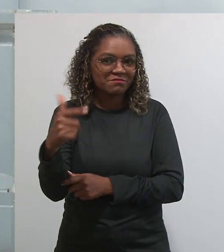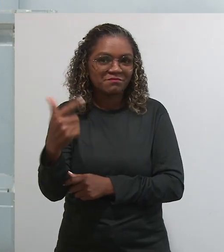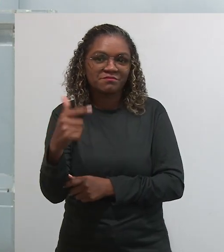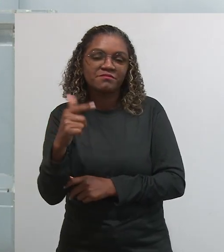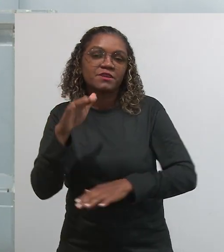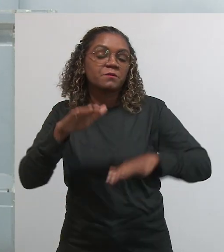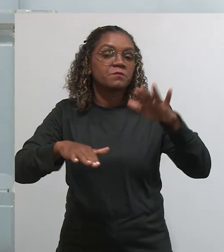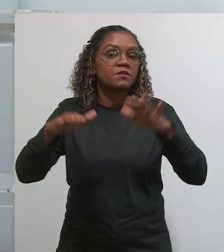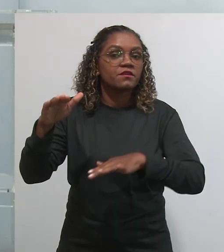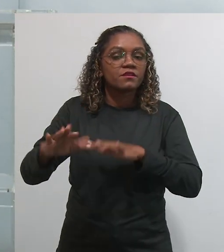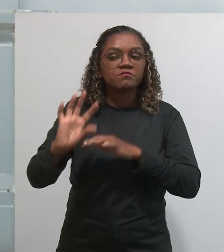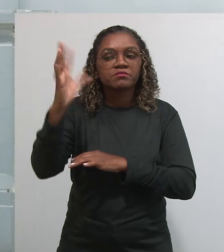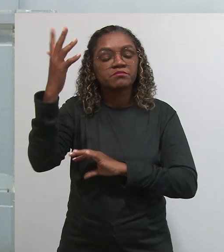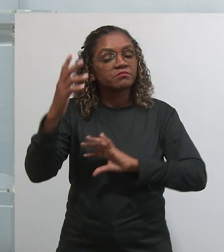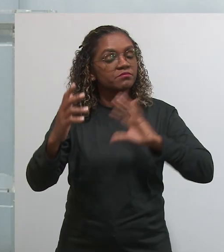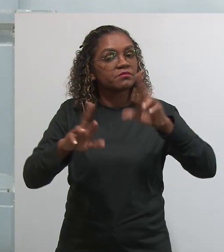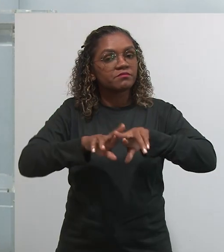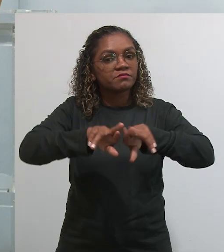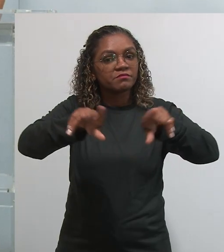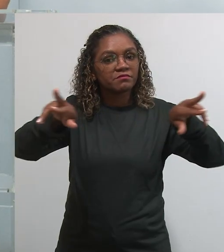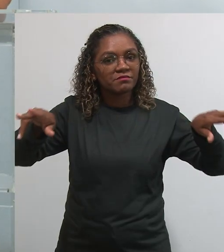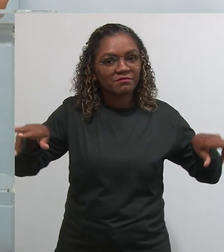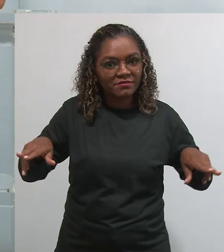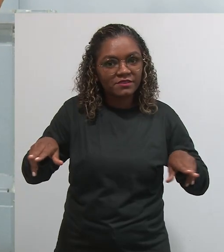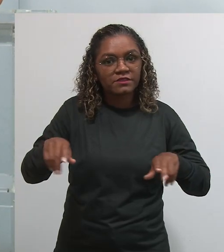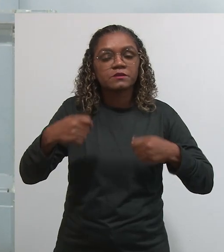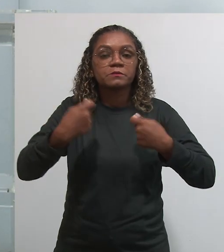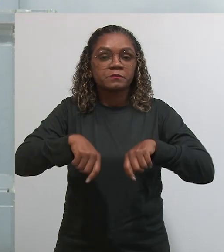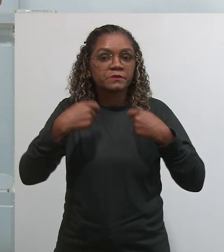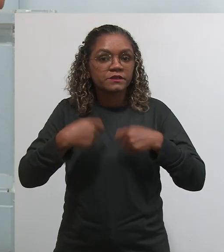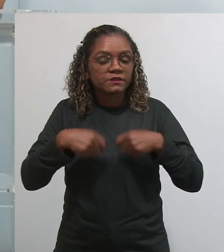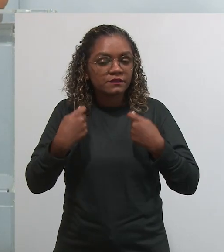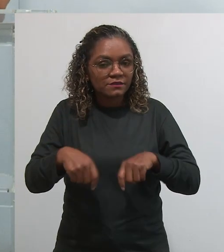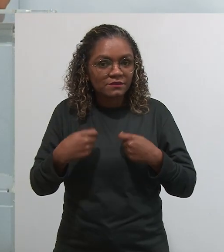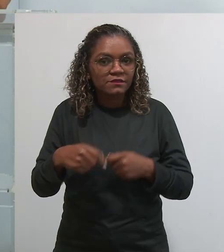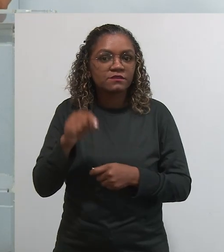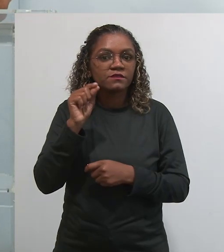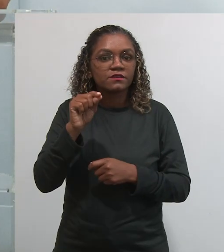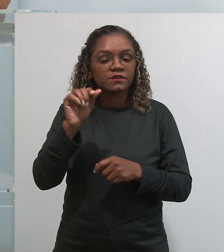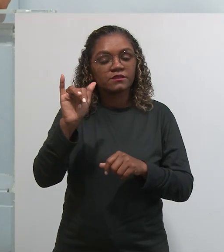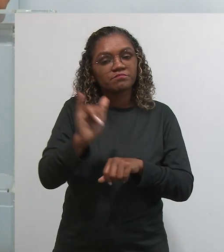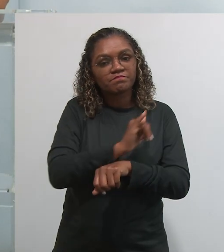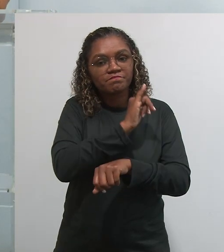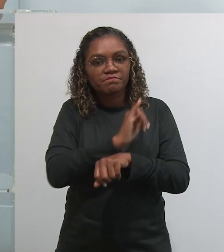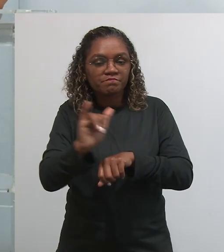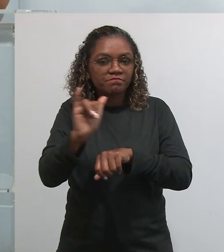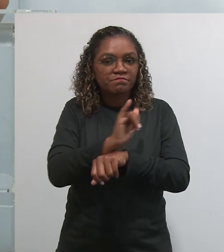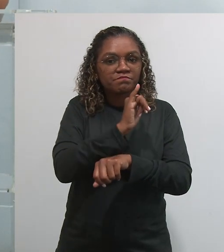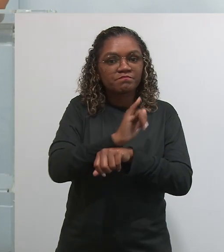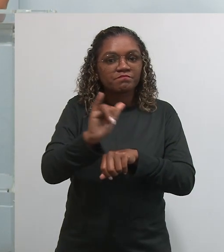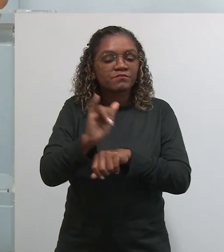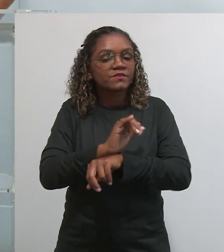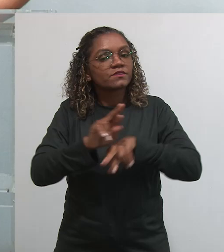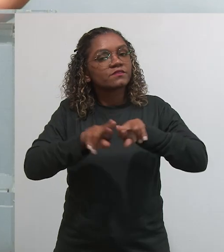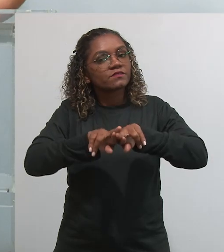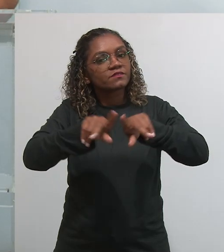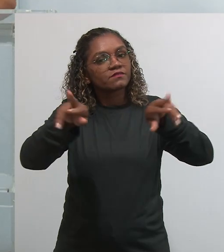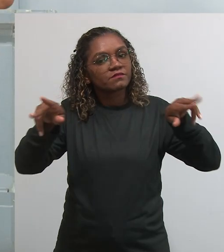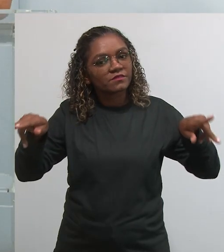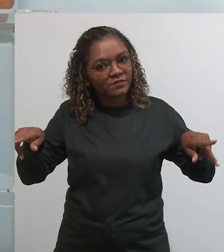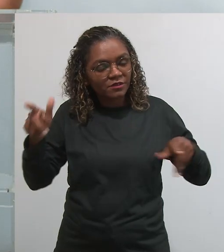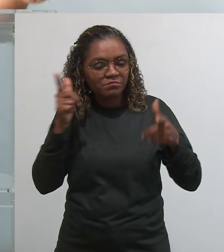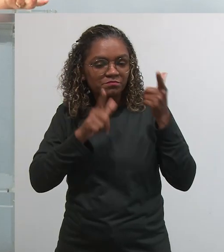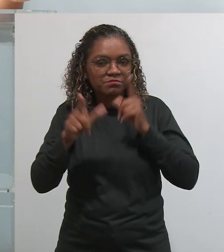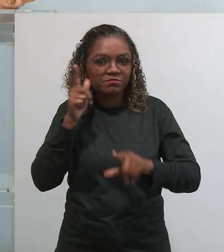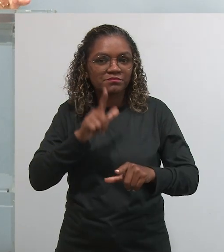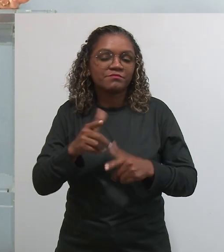Tem pessoas que passam por situações diversas e precisa buscar formas, né, e fórmulas